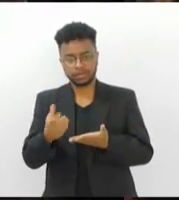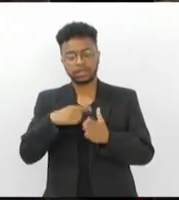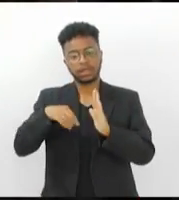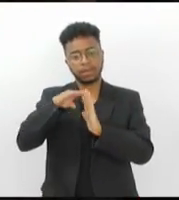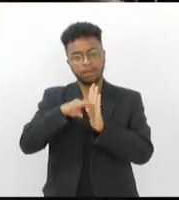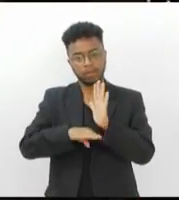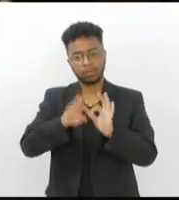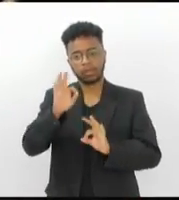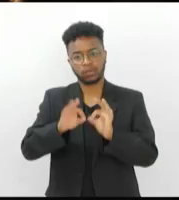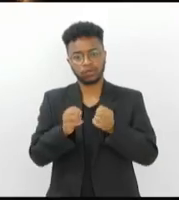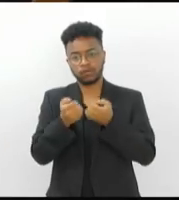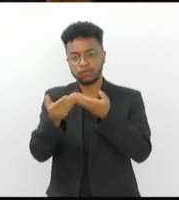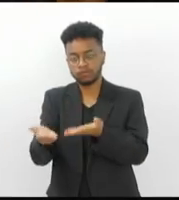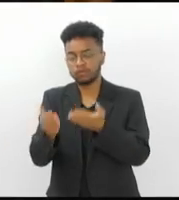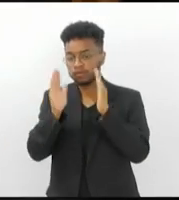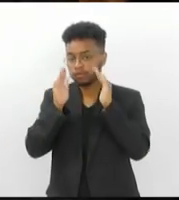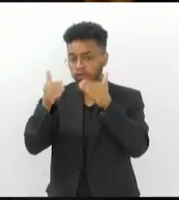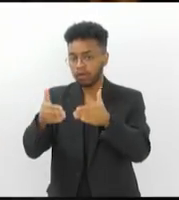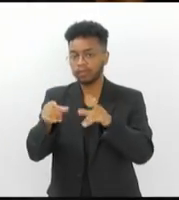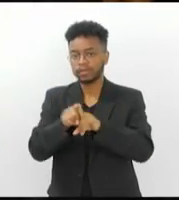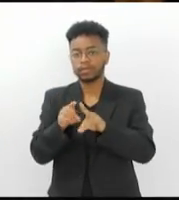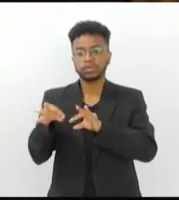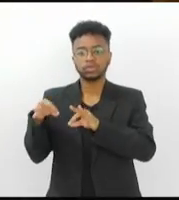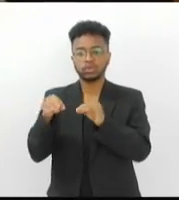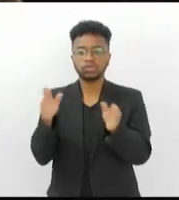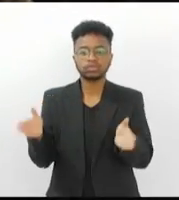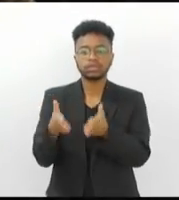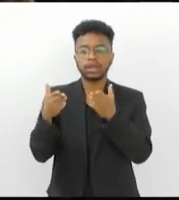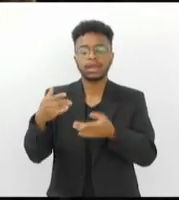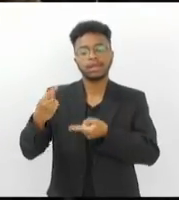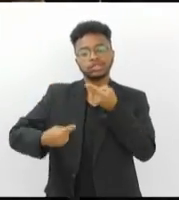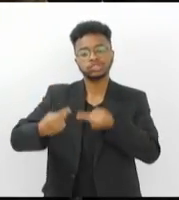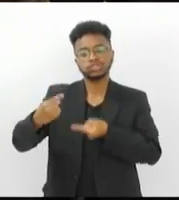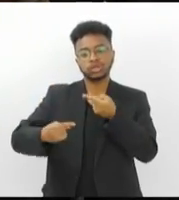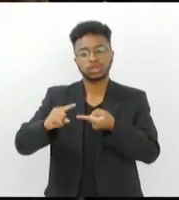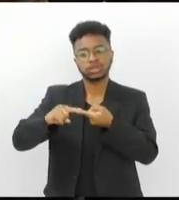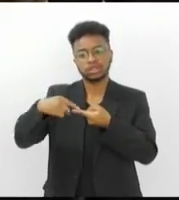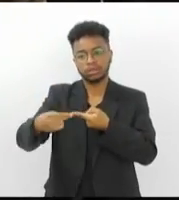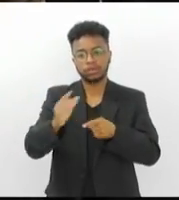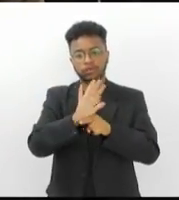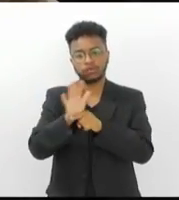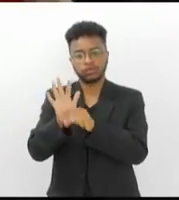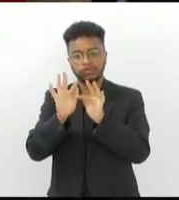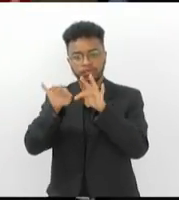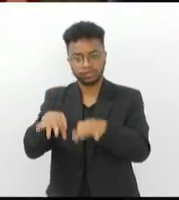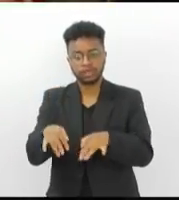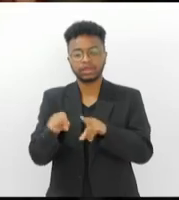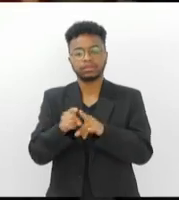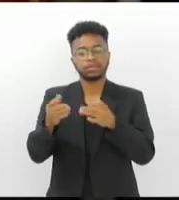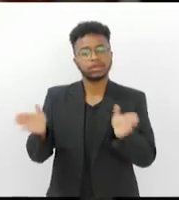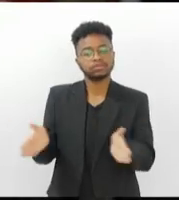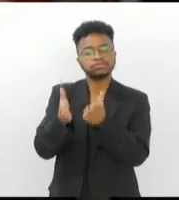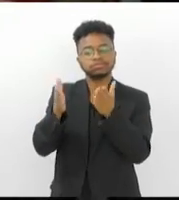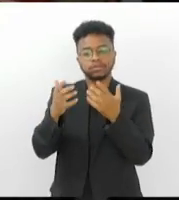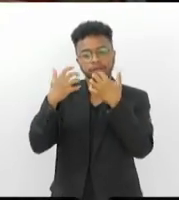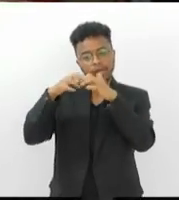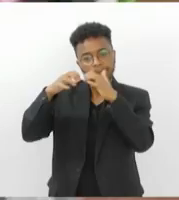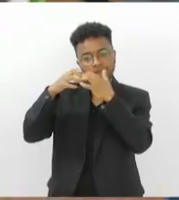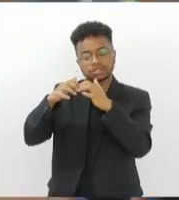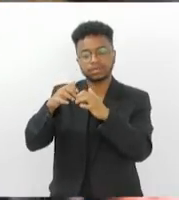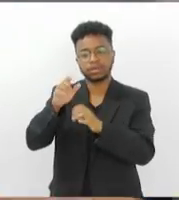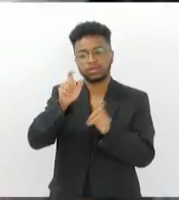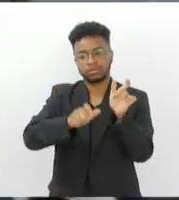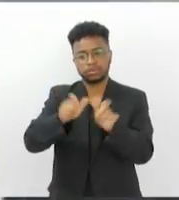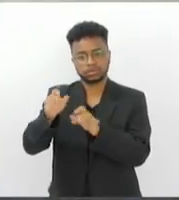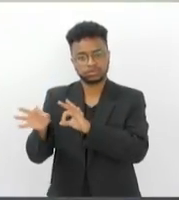dirigida a elas todos são incentivados a participar dos debates após cada exibição estimulando o pensamento crítico do público